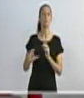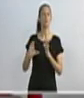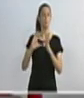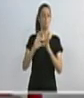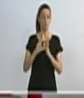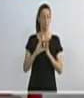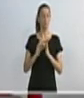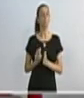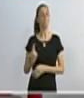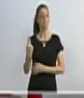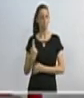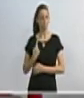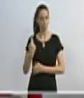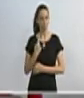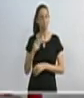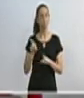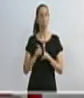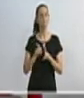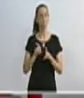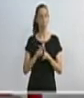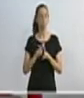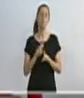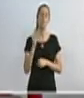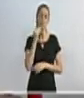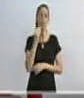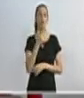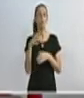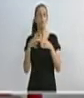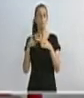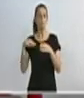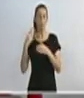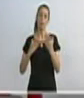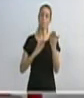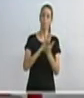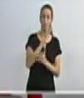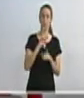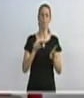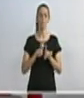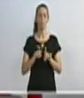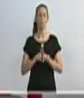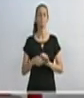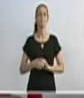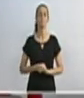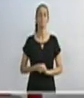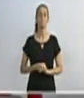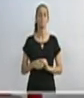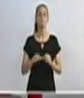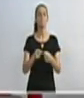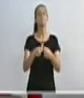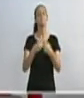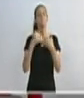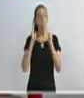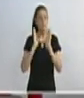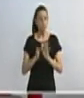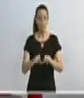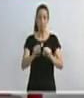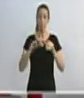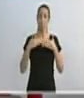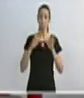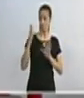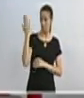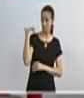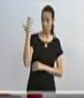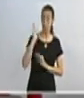Caminha, nós dois com o apoio e o aval, obviamente, dos demais colegas dessa casa. Audiências já ocorreram na legislatura